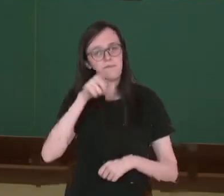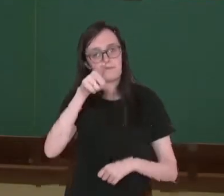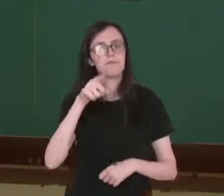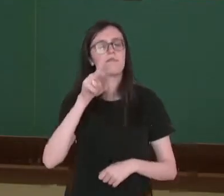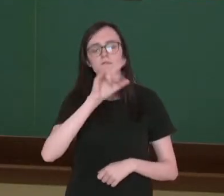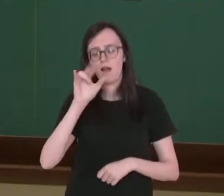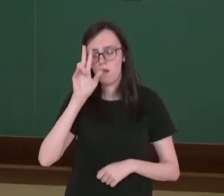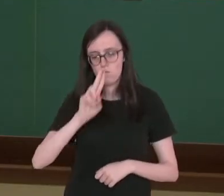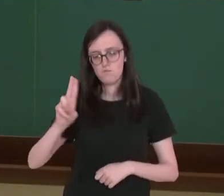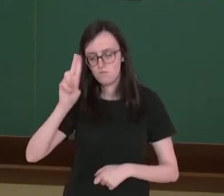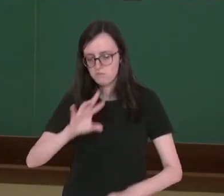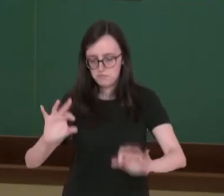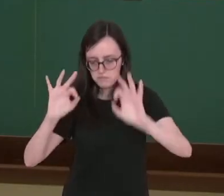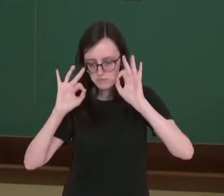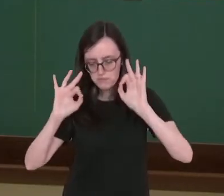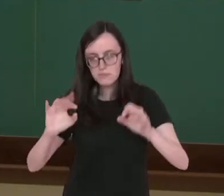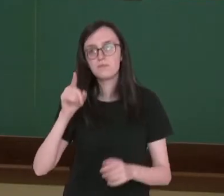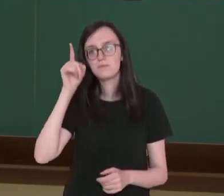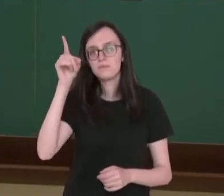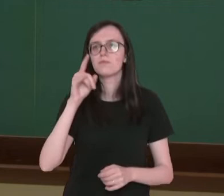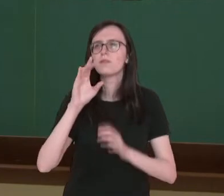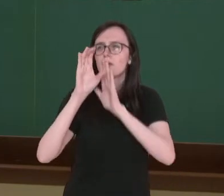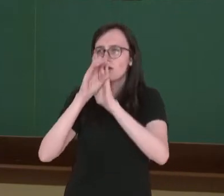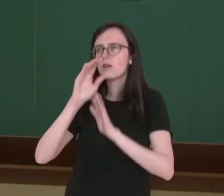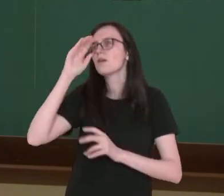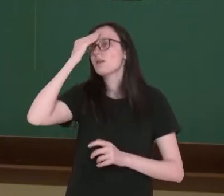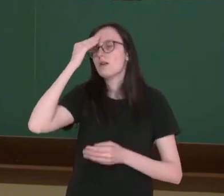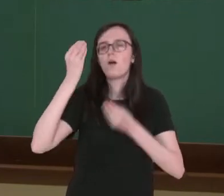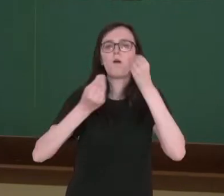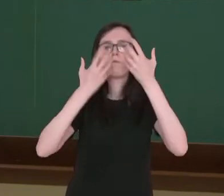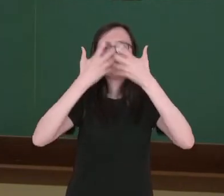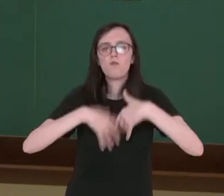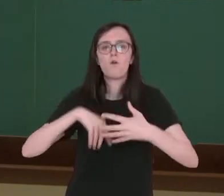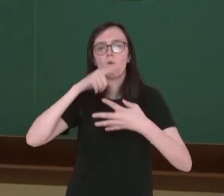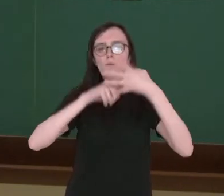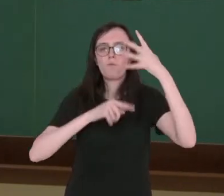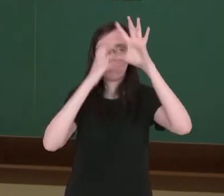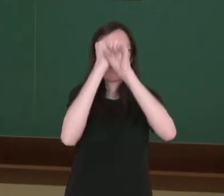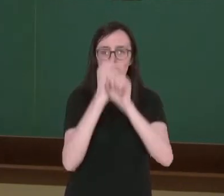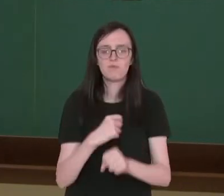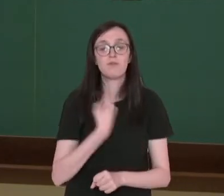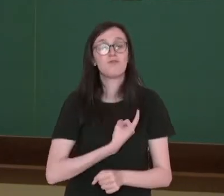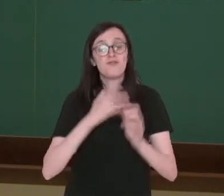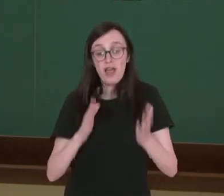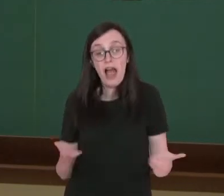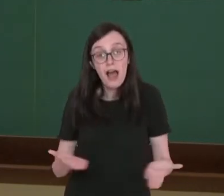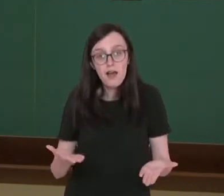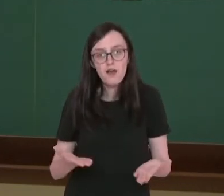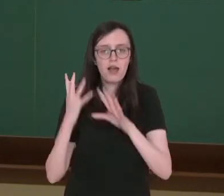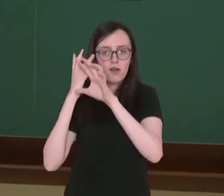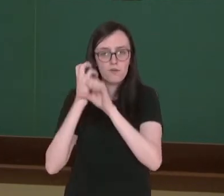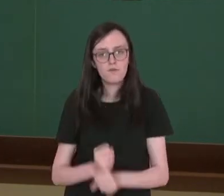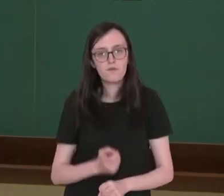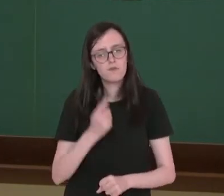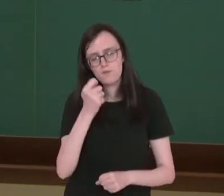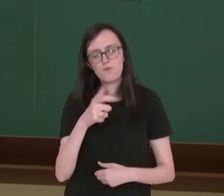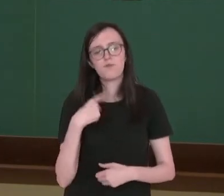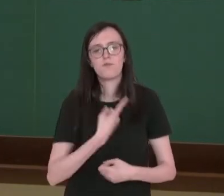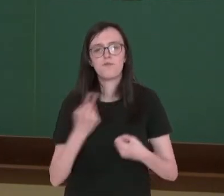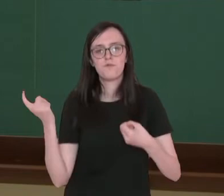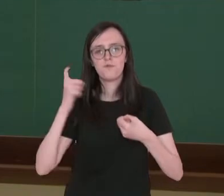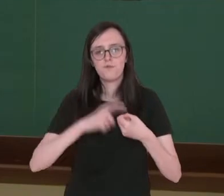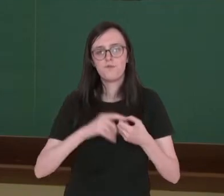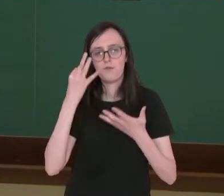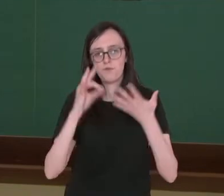vão utilizar exatamente esse conceito das 4 operações que a gente acabou de revisar. Um instantinho e já